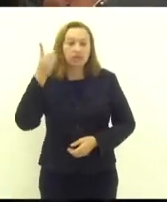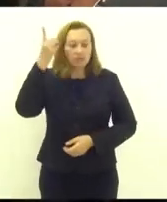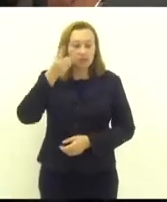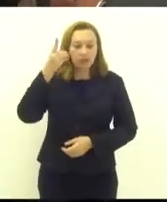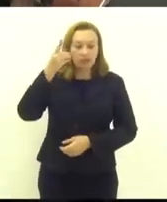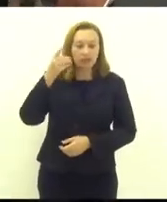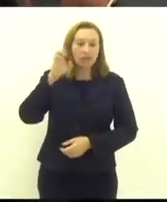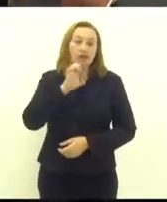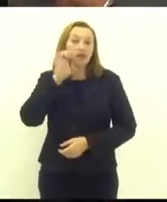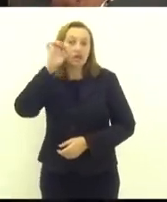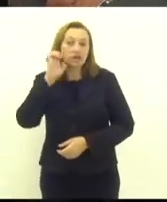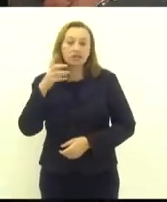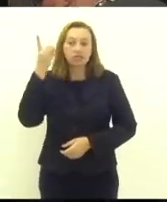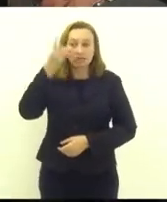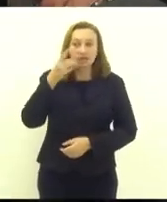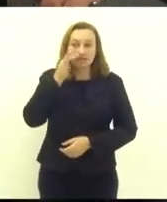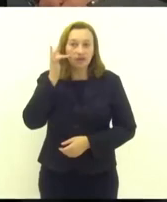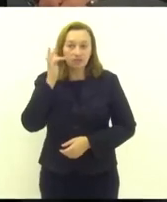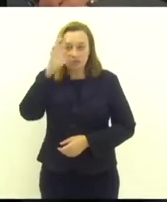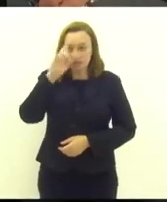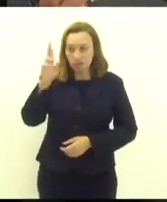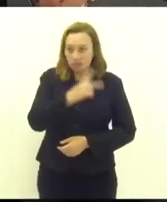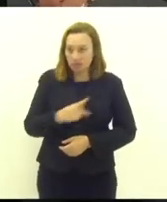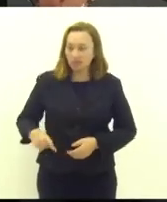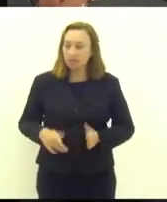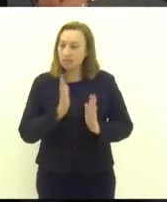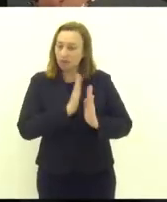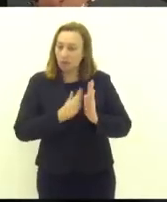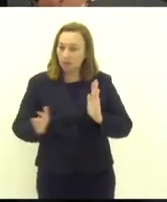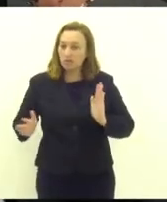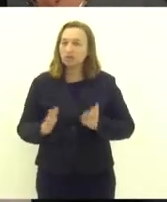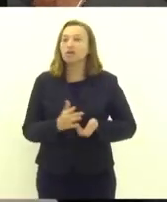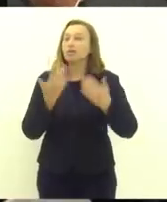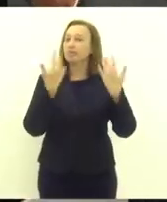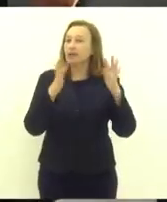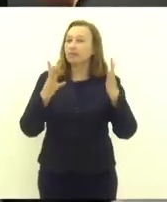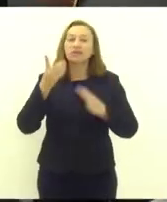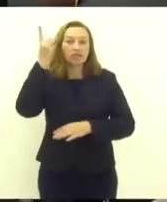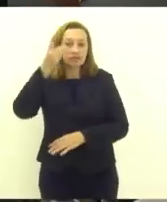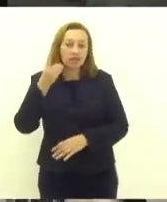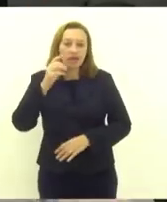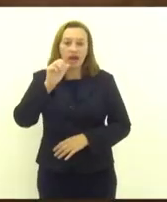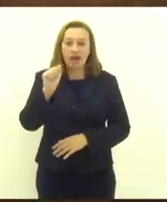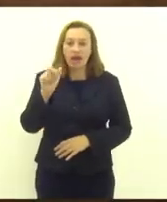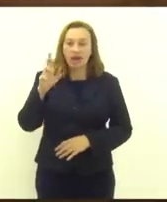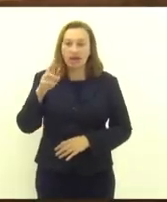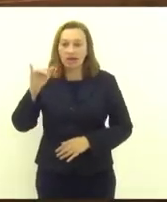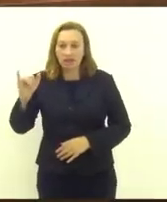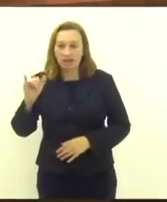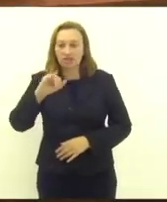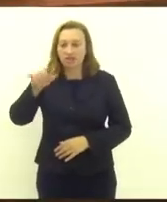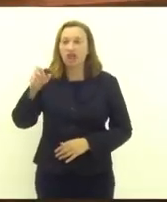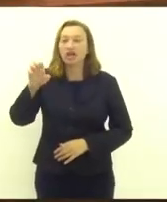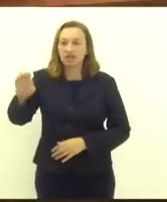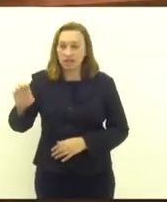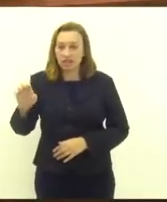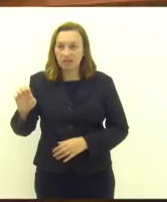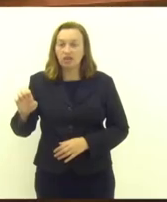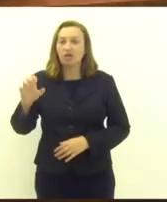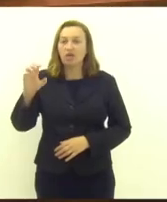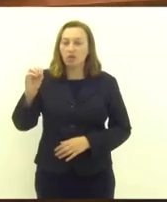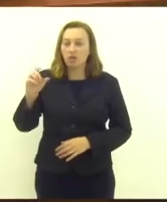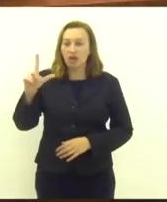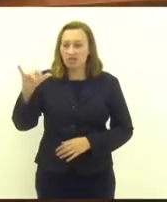Eric Deputado Flávio serafini Presidente quero parabenizar o deputado Ari Jari o deputado Jari Oliveira